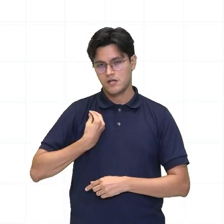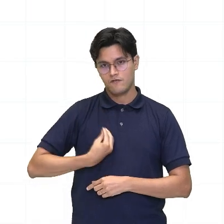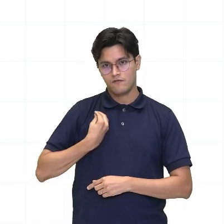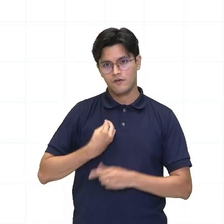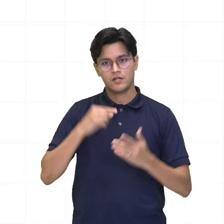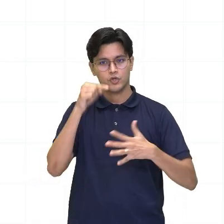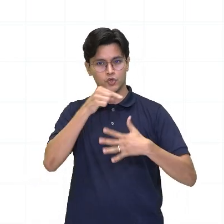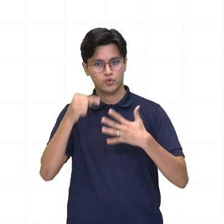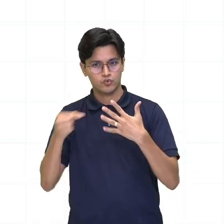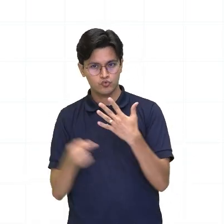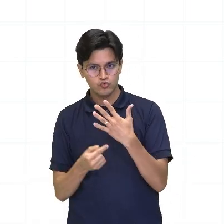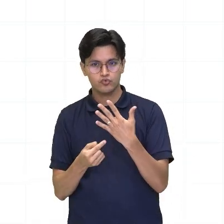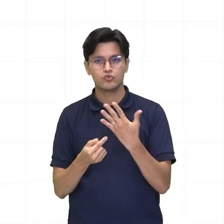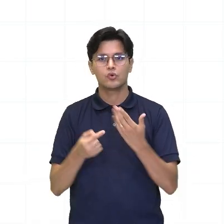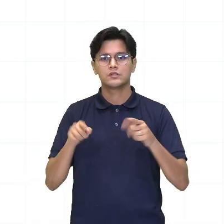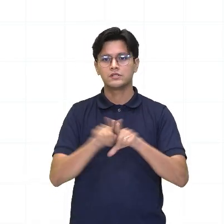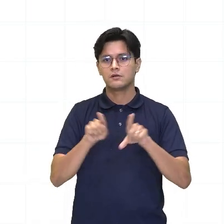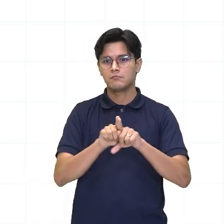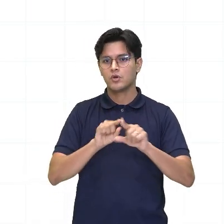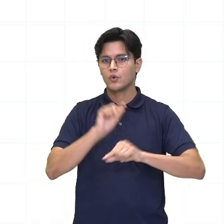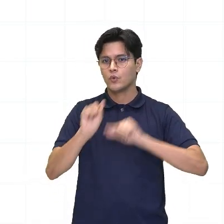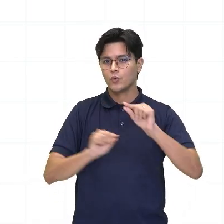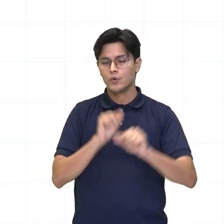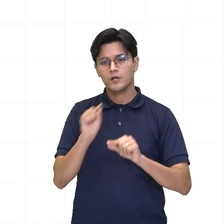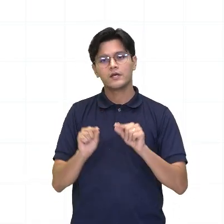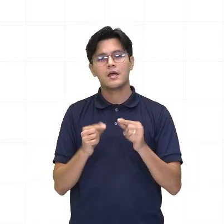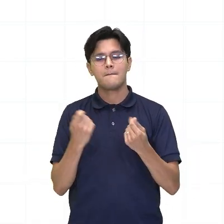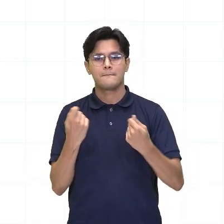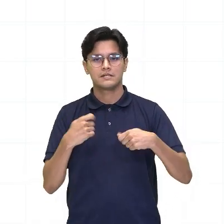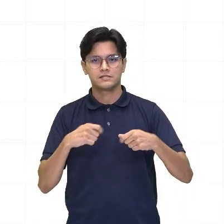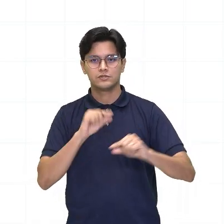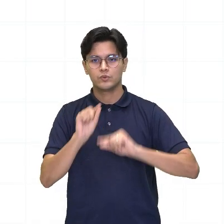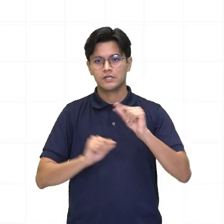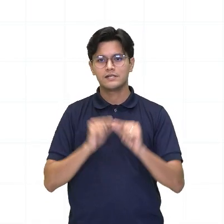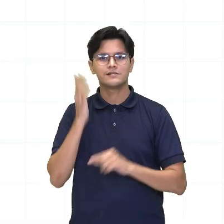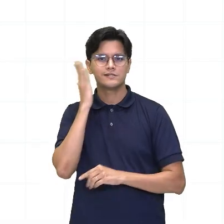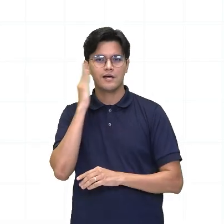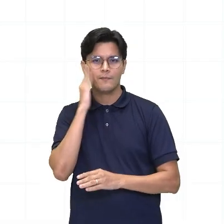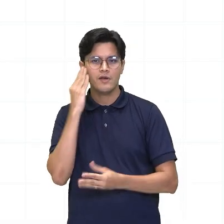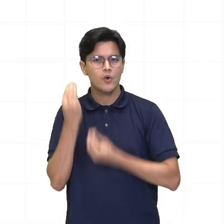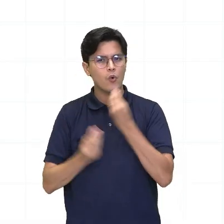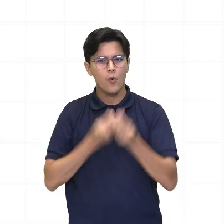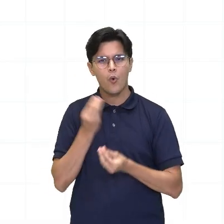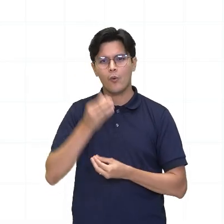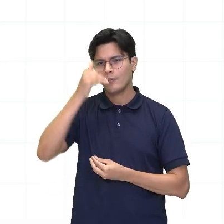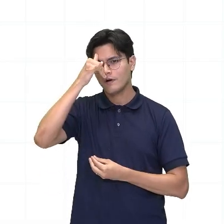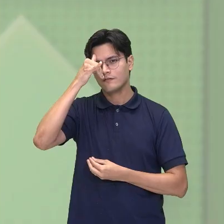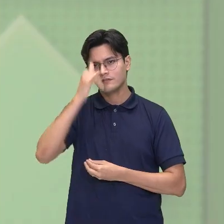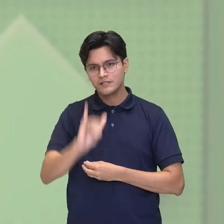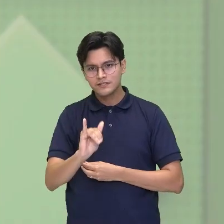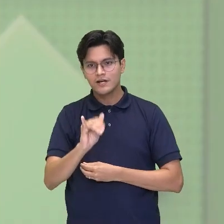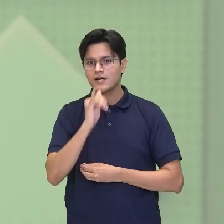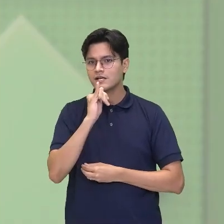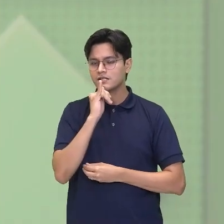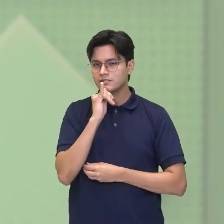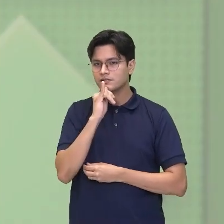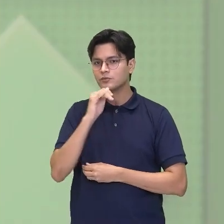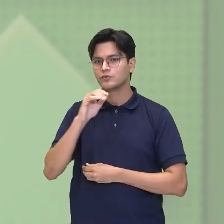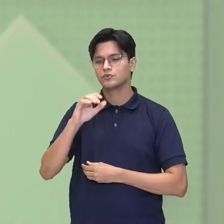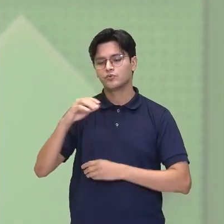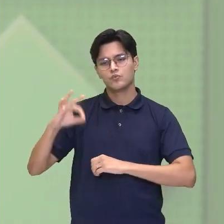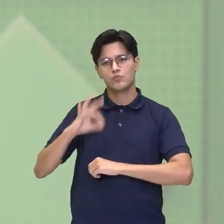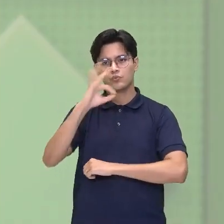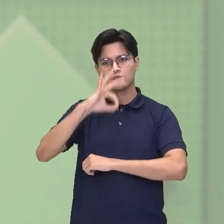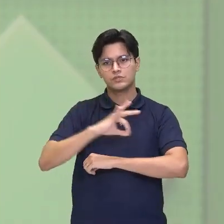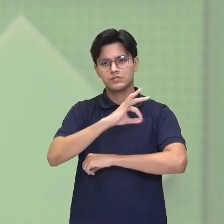caso da Aedes aegypti, a gente precisa evitar que o mosquito ele se reproduza, né? Evitar ali a água parada dentro das nossas casas e nos